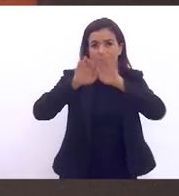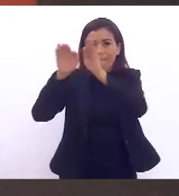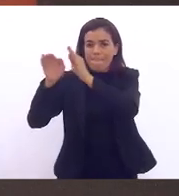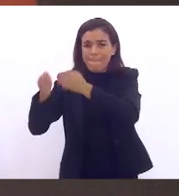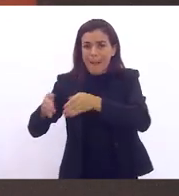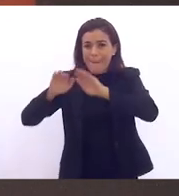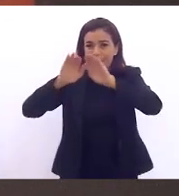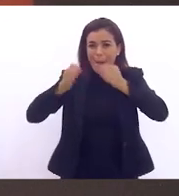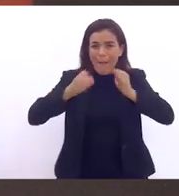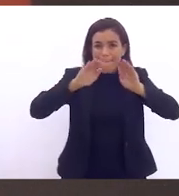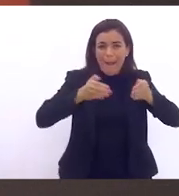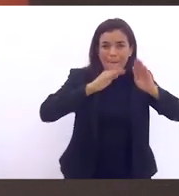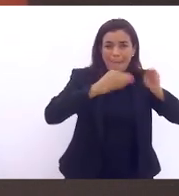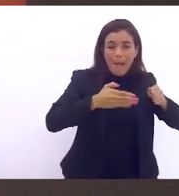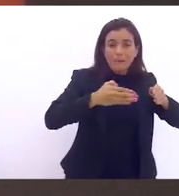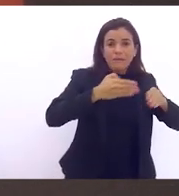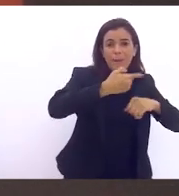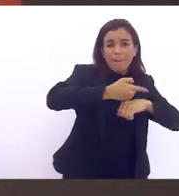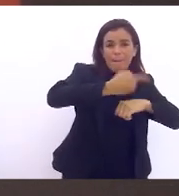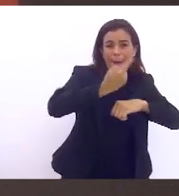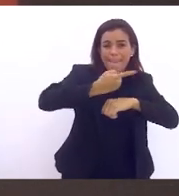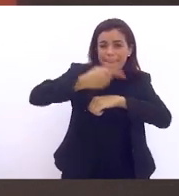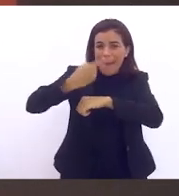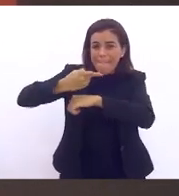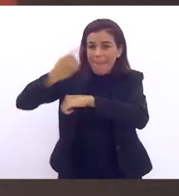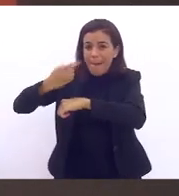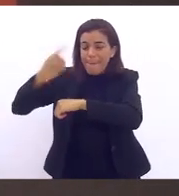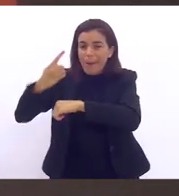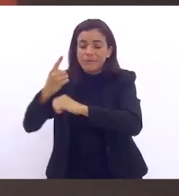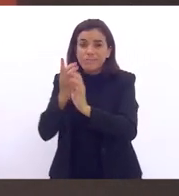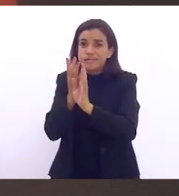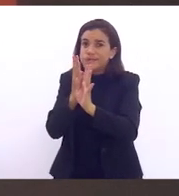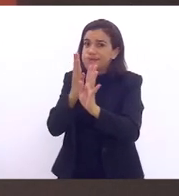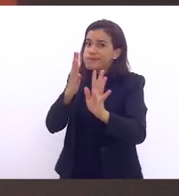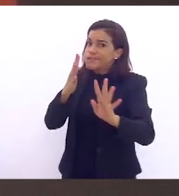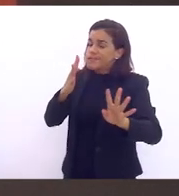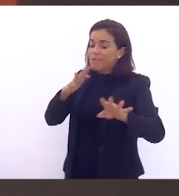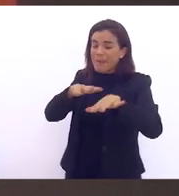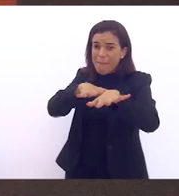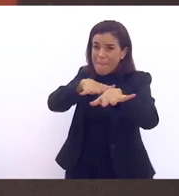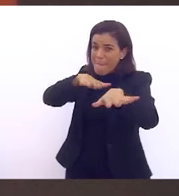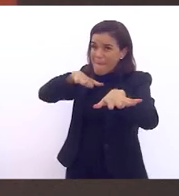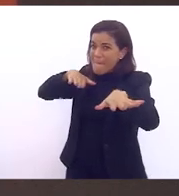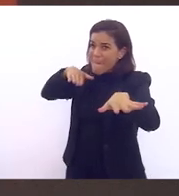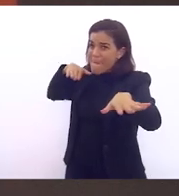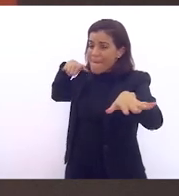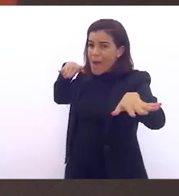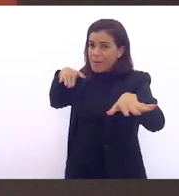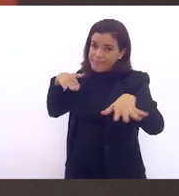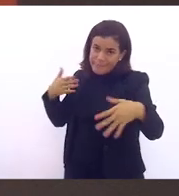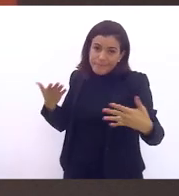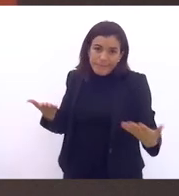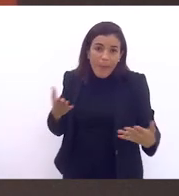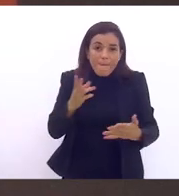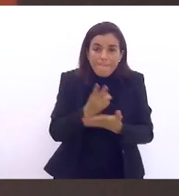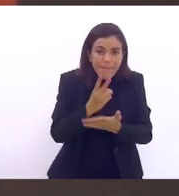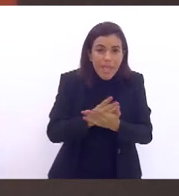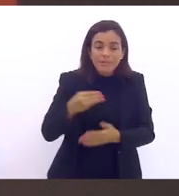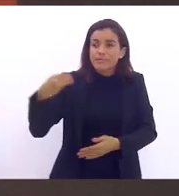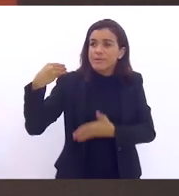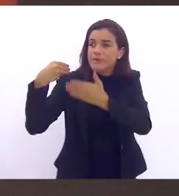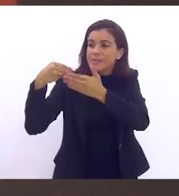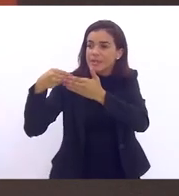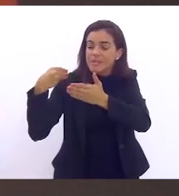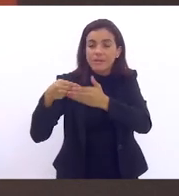grande na viagem desses clientes Impacto mesmo parada de veículo você diminui a velocidade você para paga mesmo no automático você diminui a